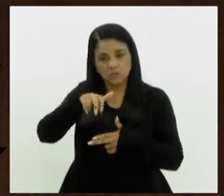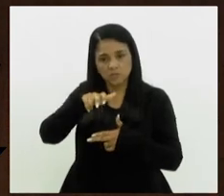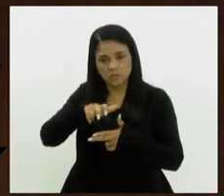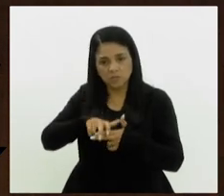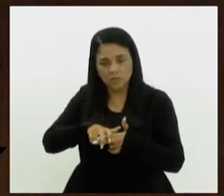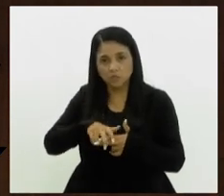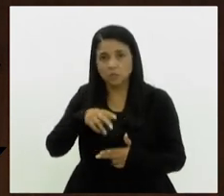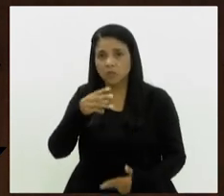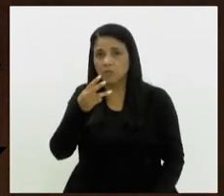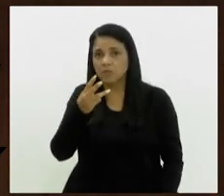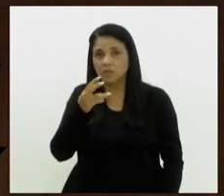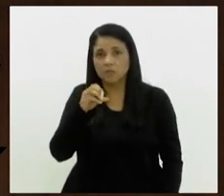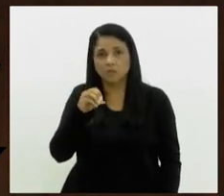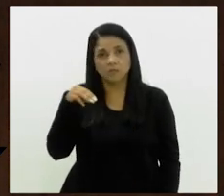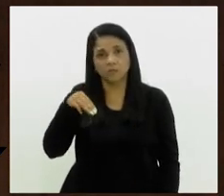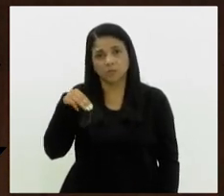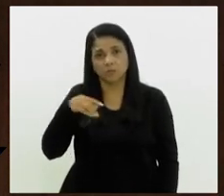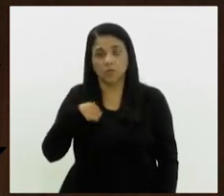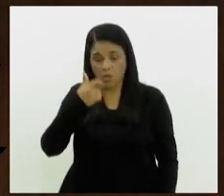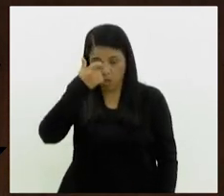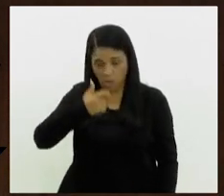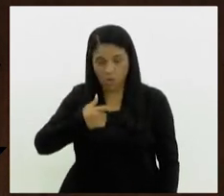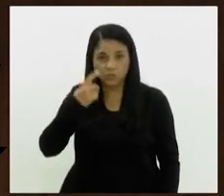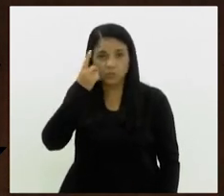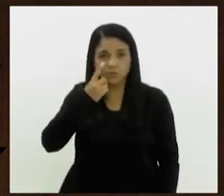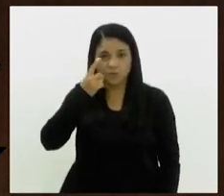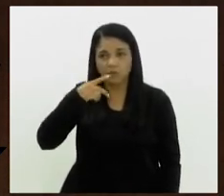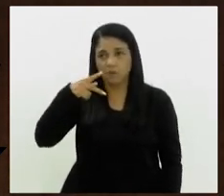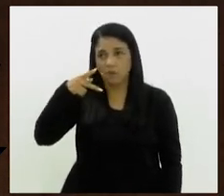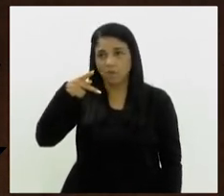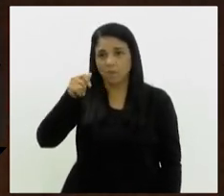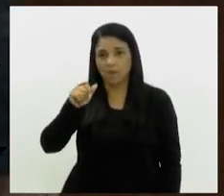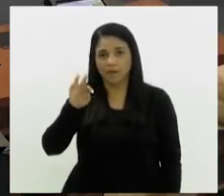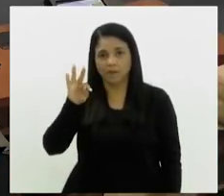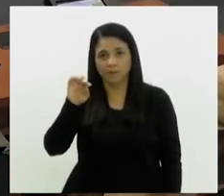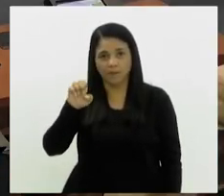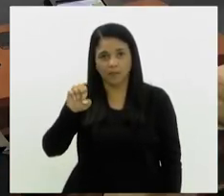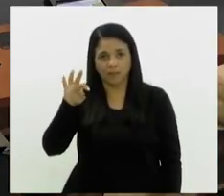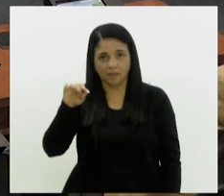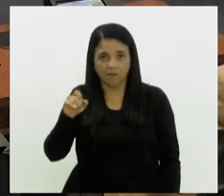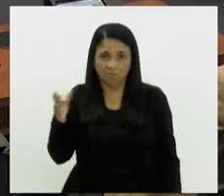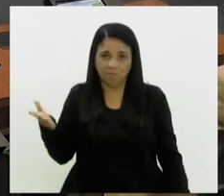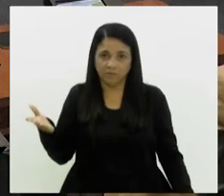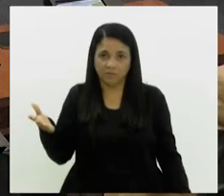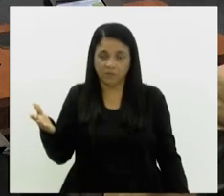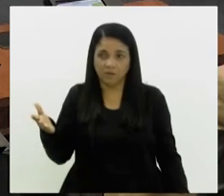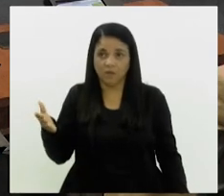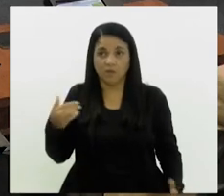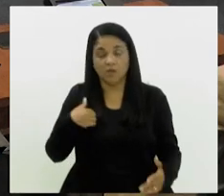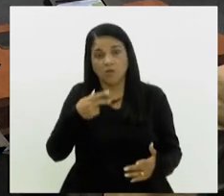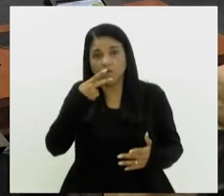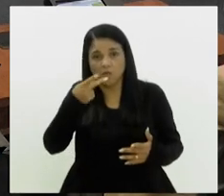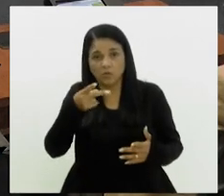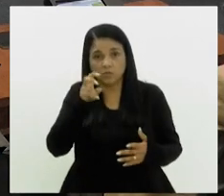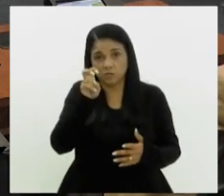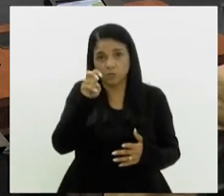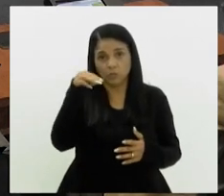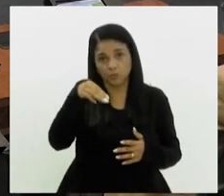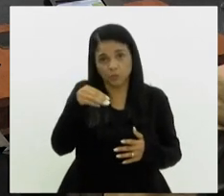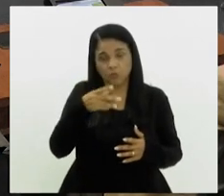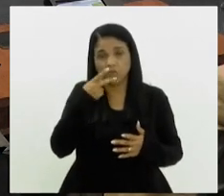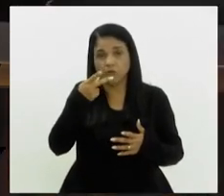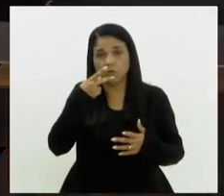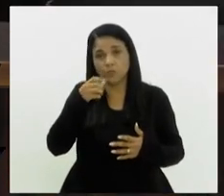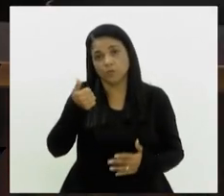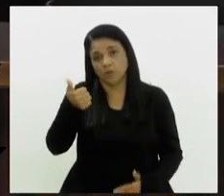minutos, eu só posso ser o deputado Pateta. Deputado Carlos Mink falou que ia falar por 5, que não é regimental, falou por 15